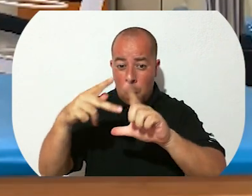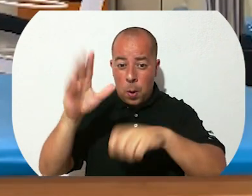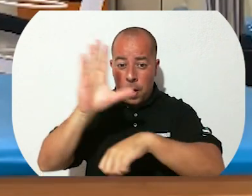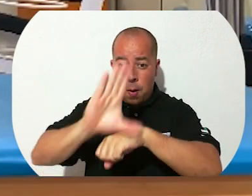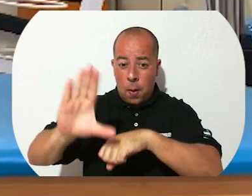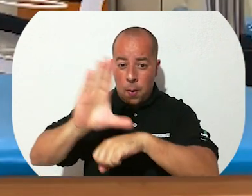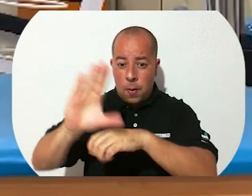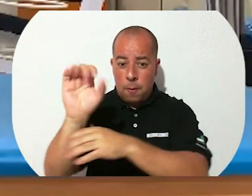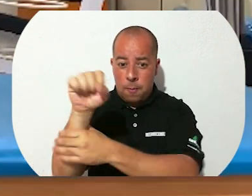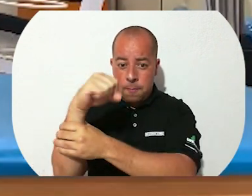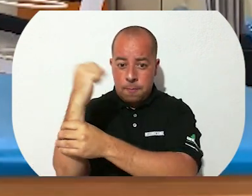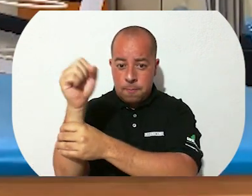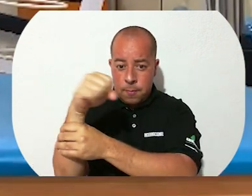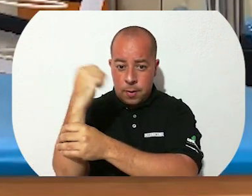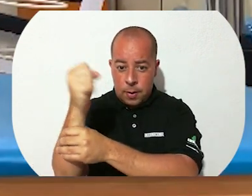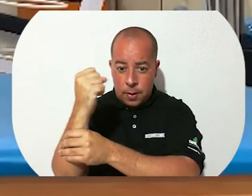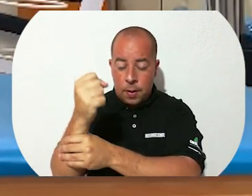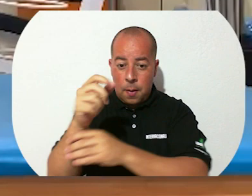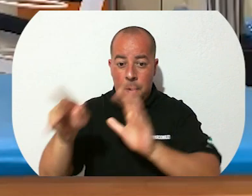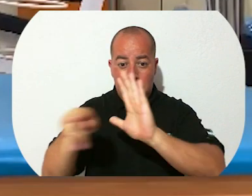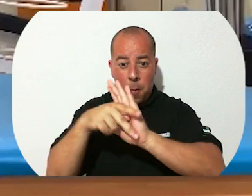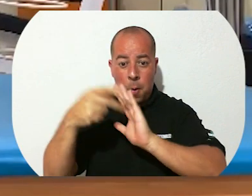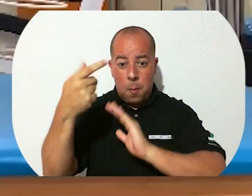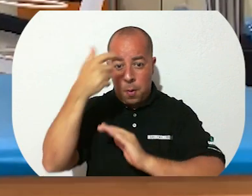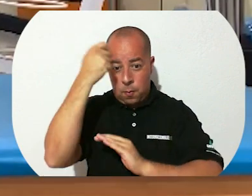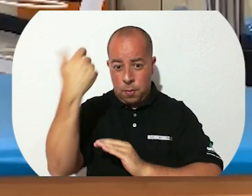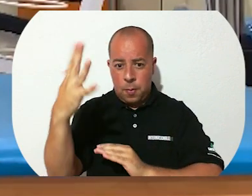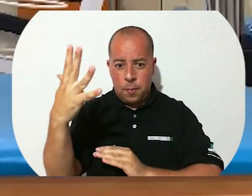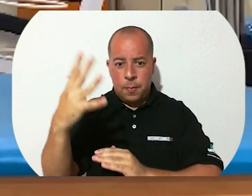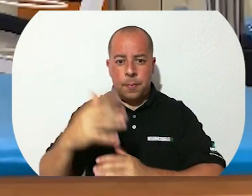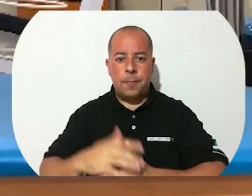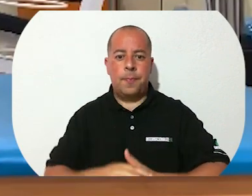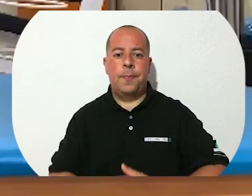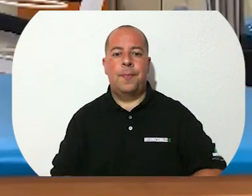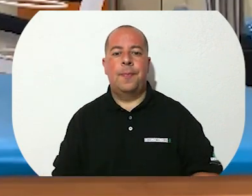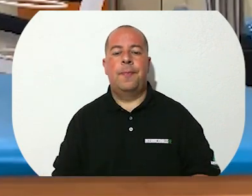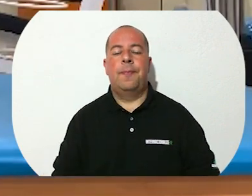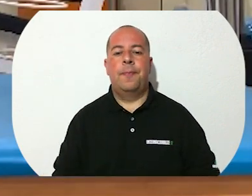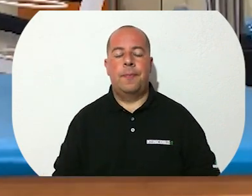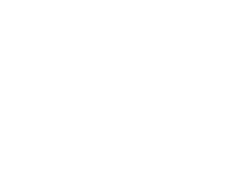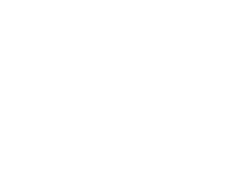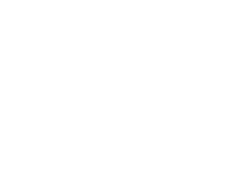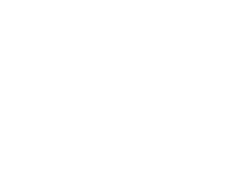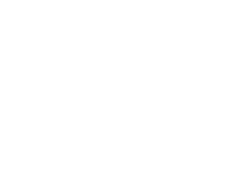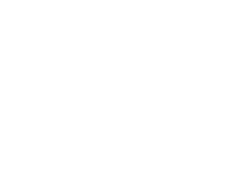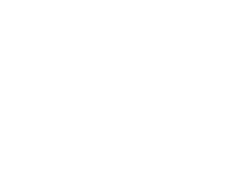basta acessar a página do curso de fisioterapia no site da Unipampa.